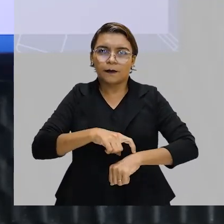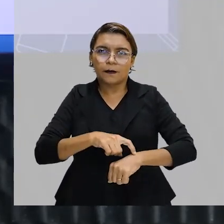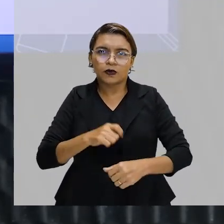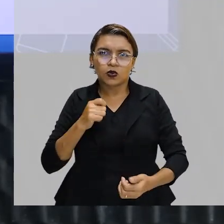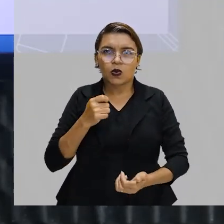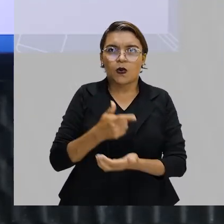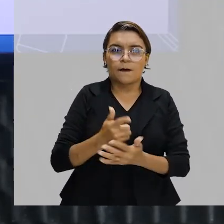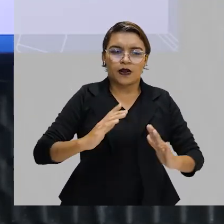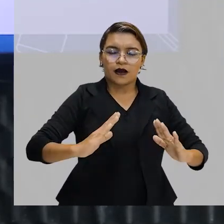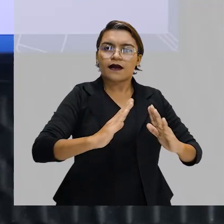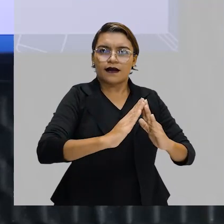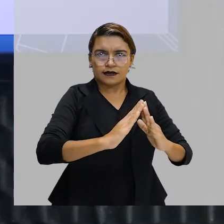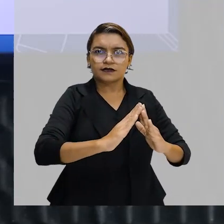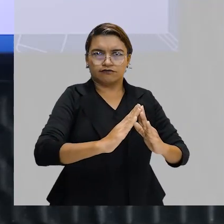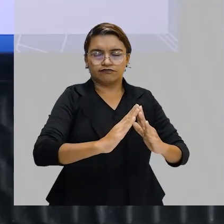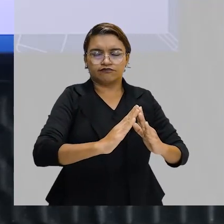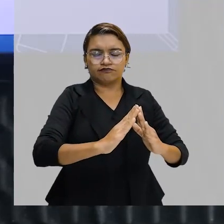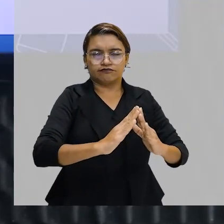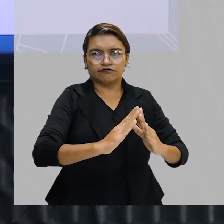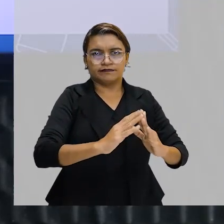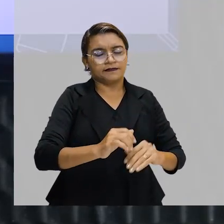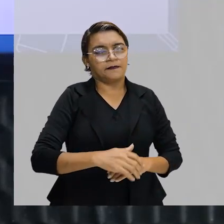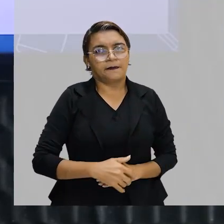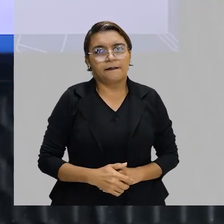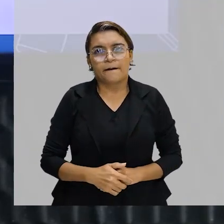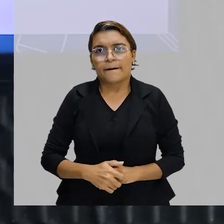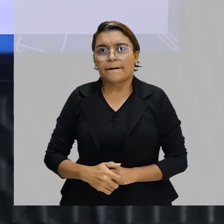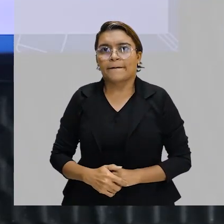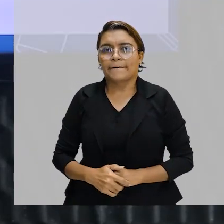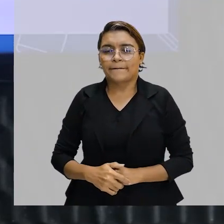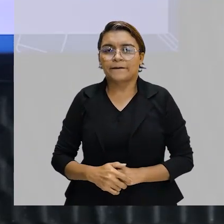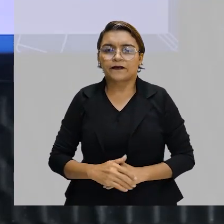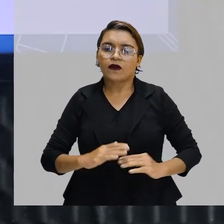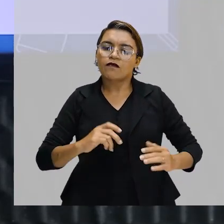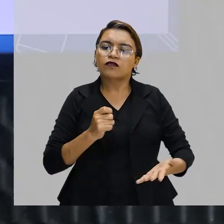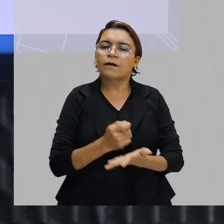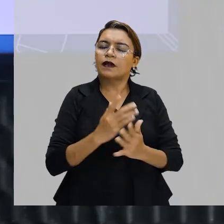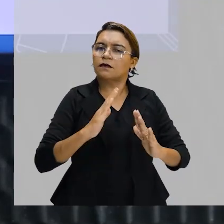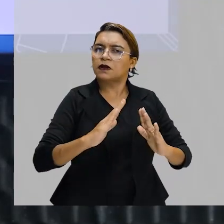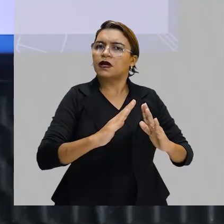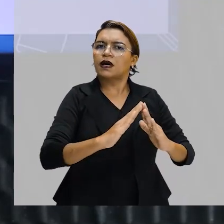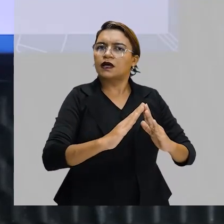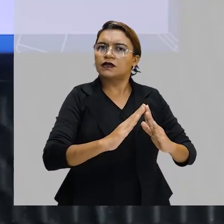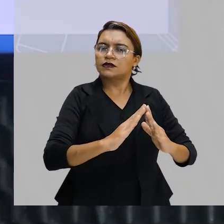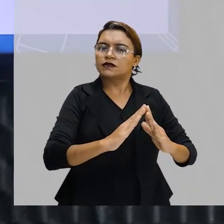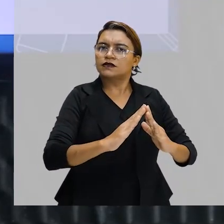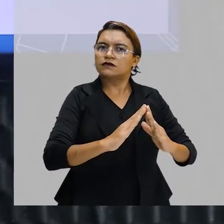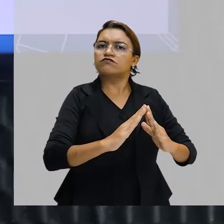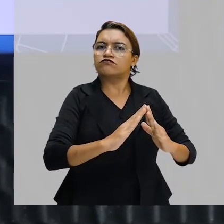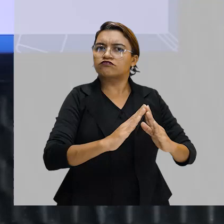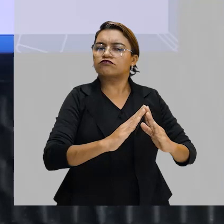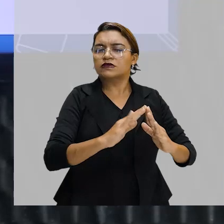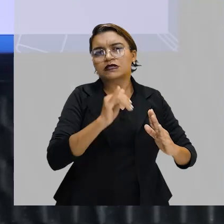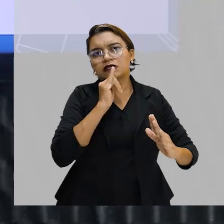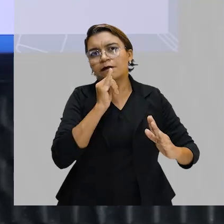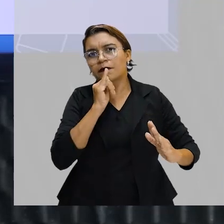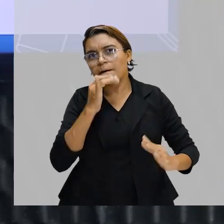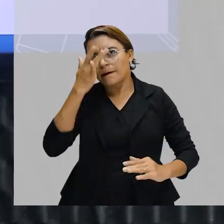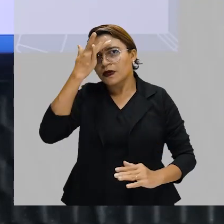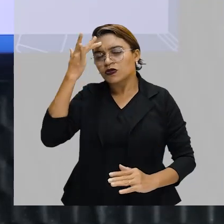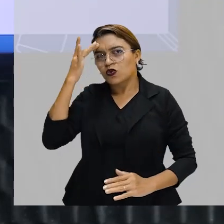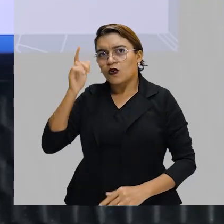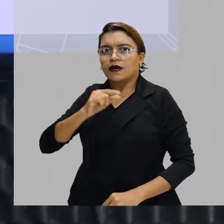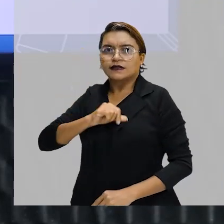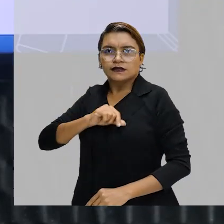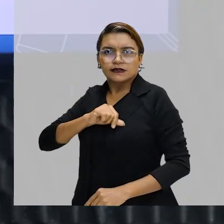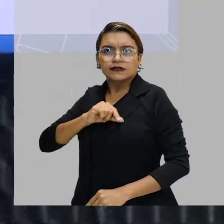que é o objetivo de toda a família, comprar uma casa para o trabalhador assalariado